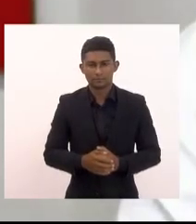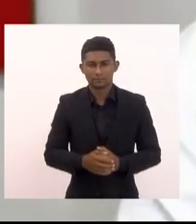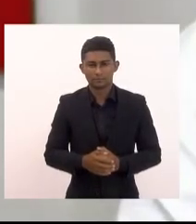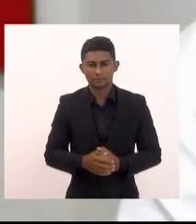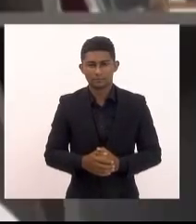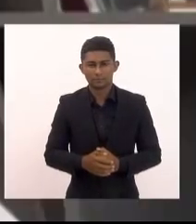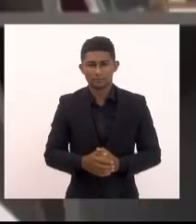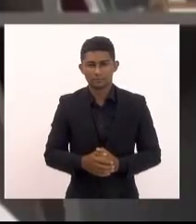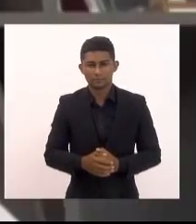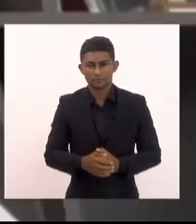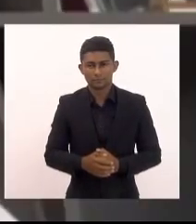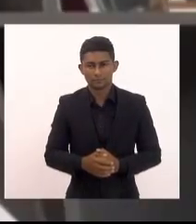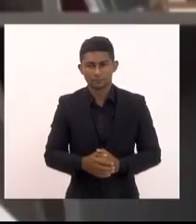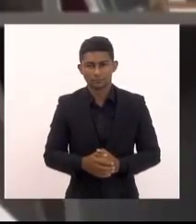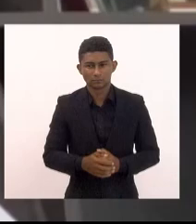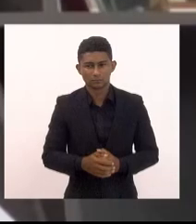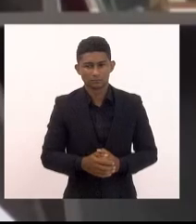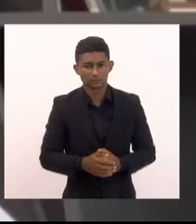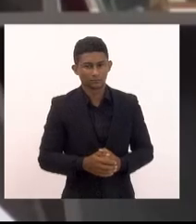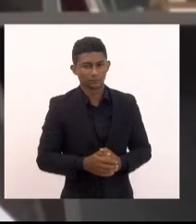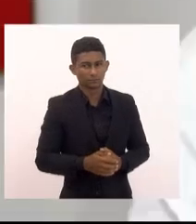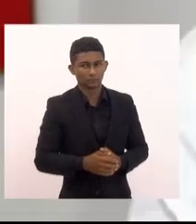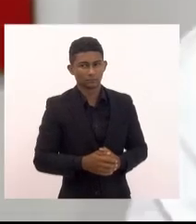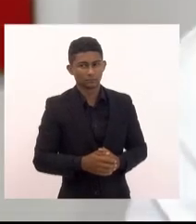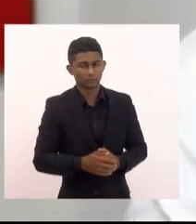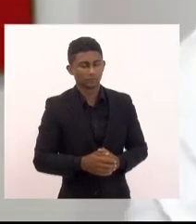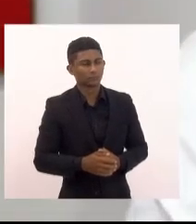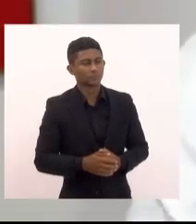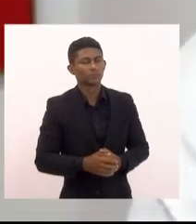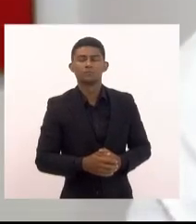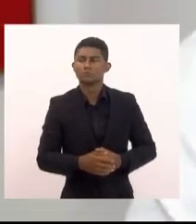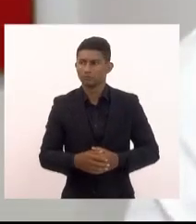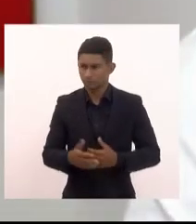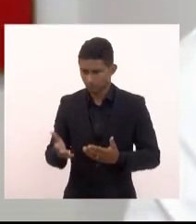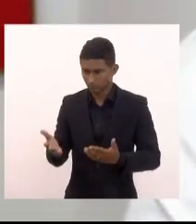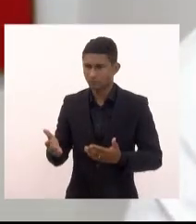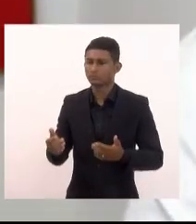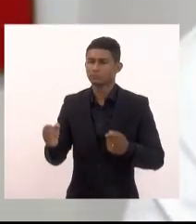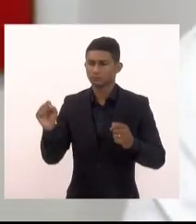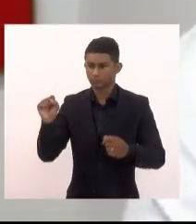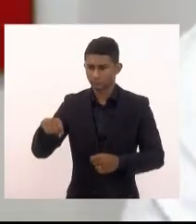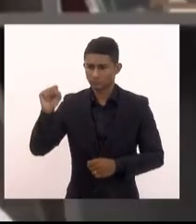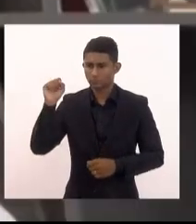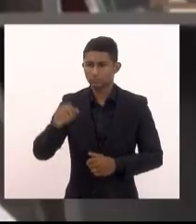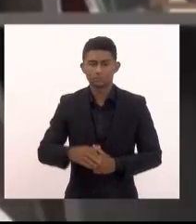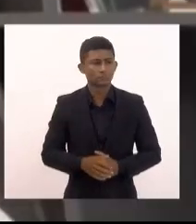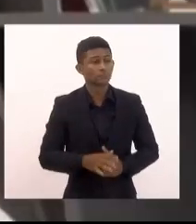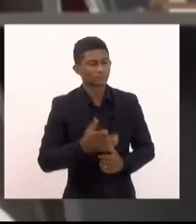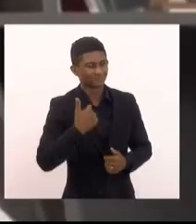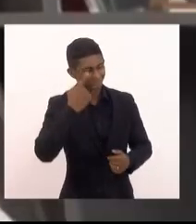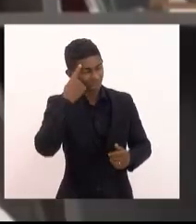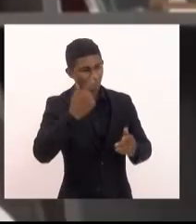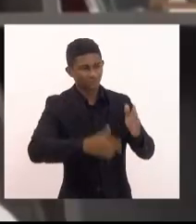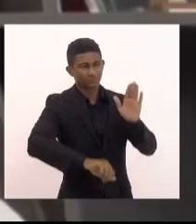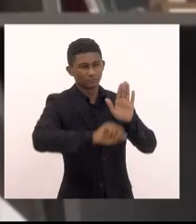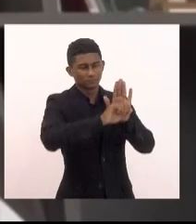som está aberto. Agora sim. Sim. Em relação ao artigo